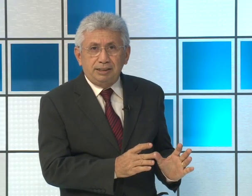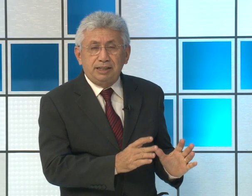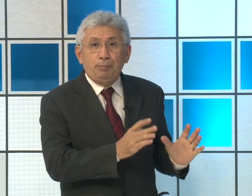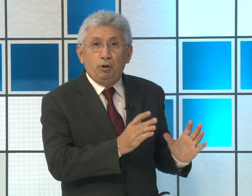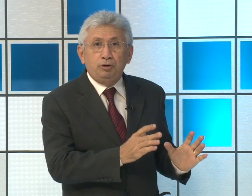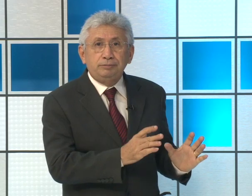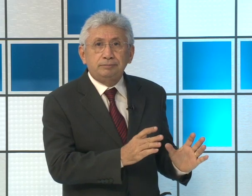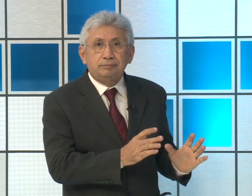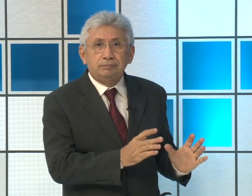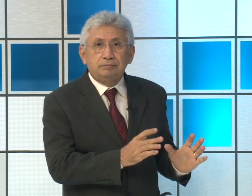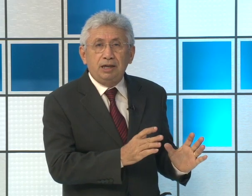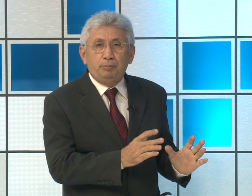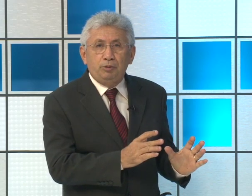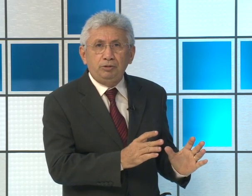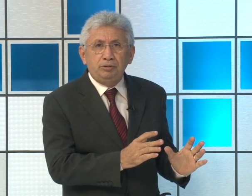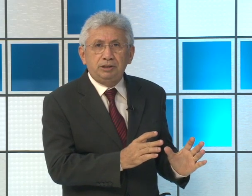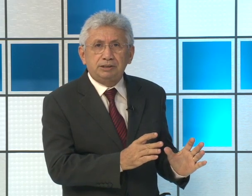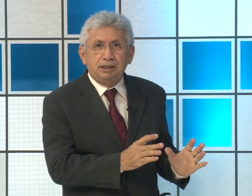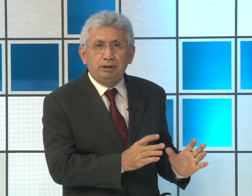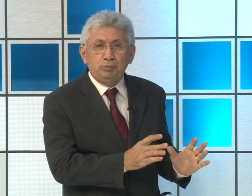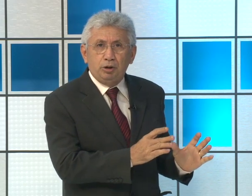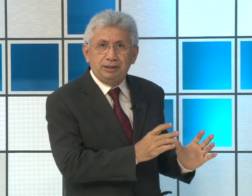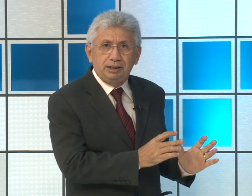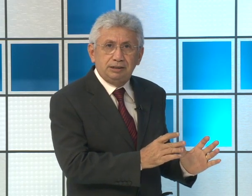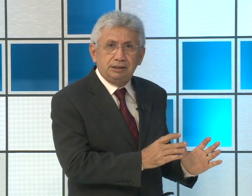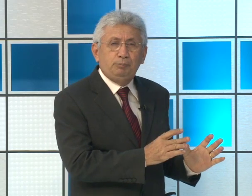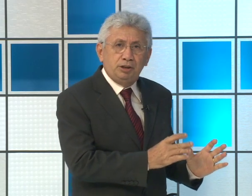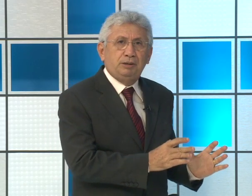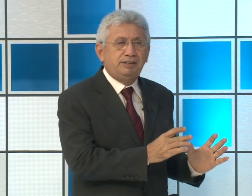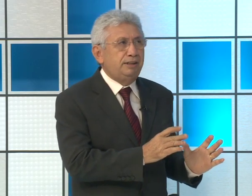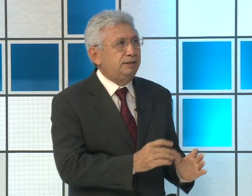Mas tem apoio e de segmento importante na política brasileira.